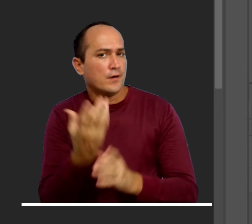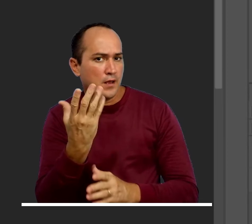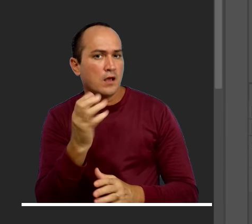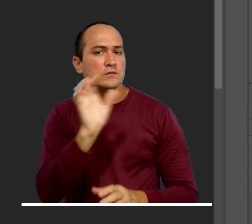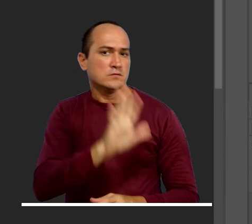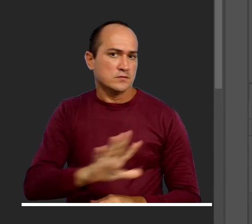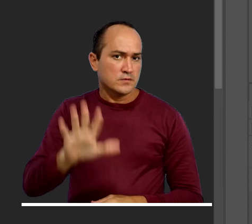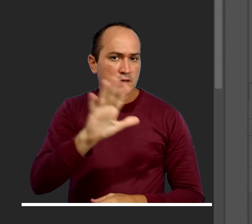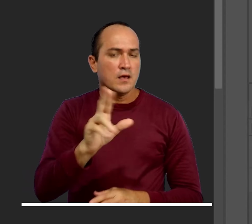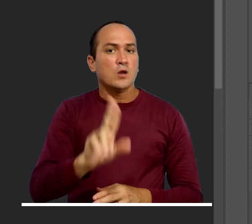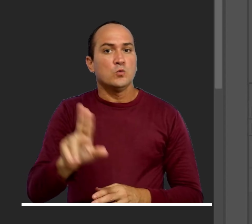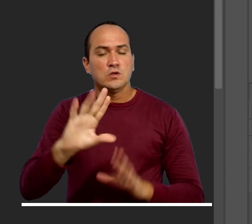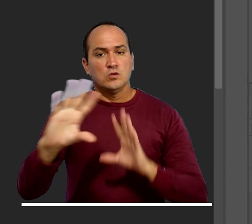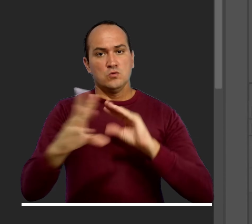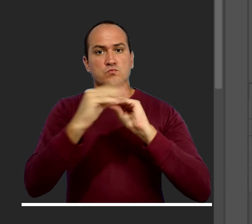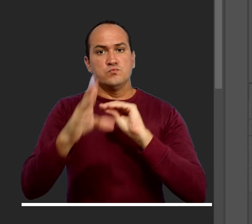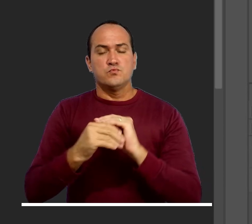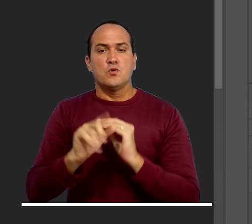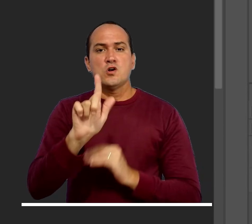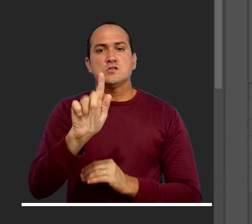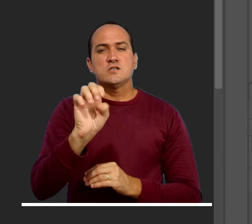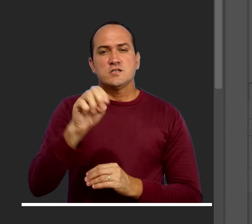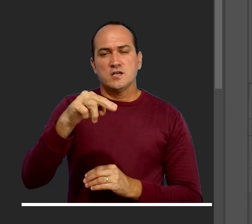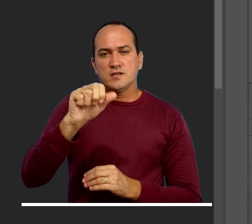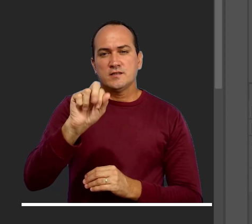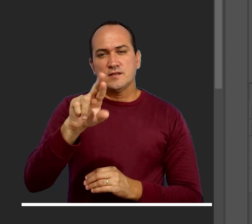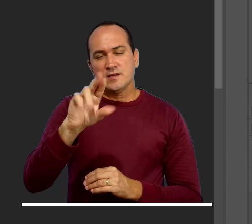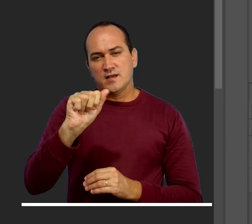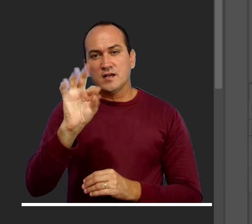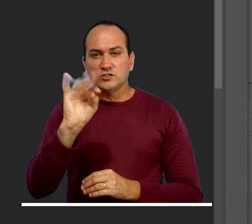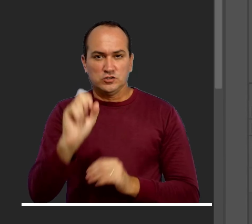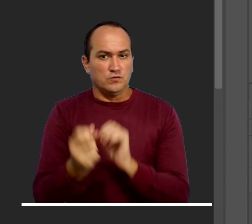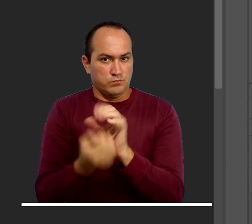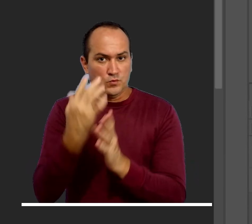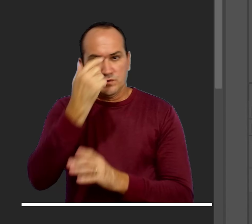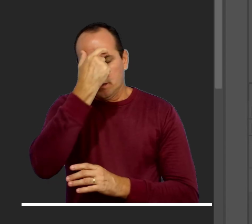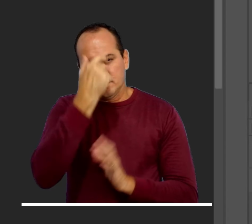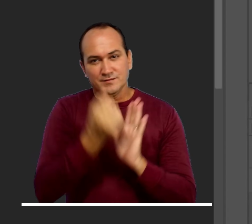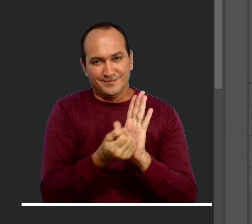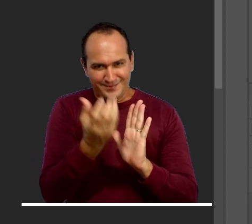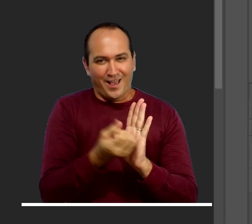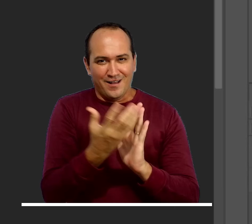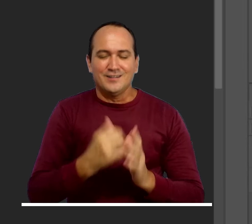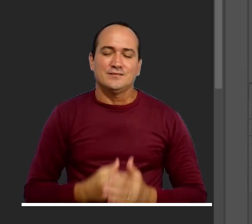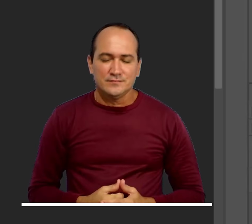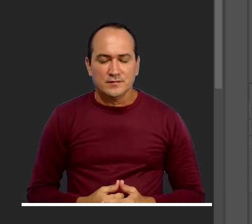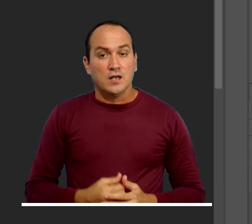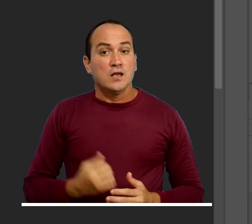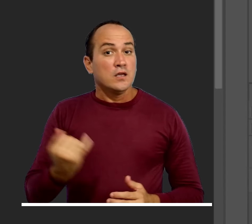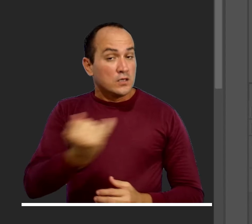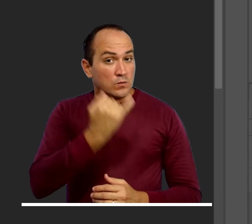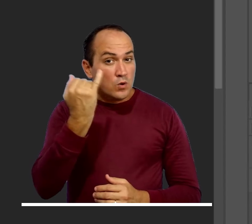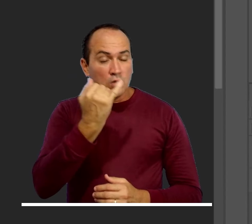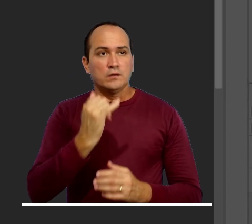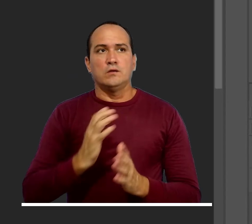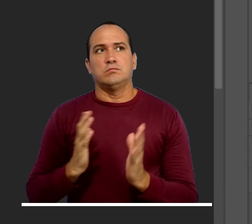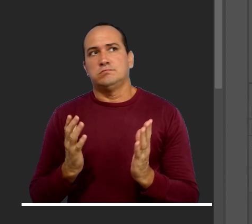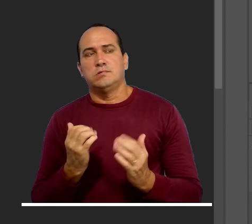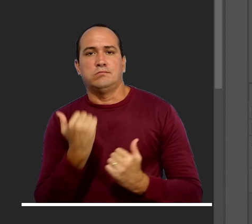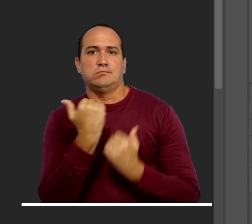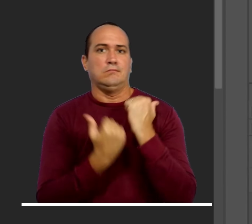esse cenário utilizando o preenchimento generativo de um IA. É importante que vocês lembrem que eu não sou um